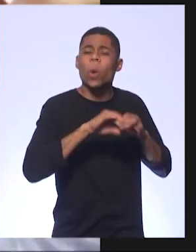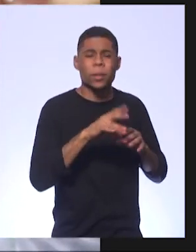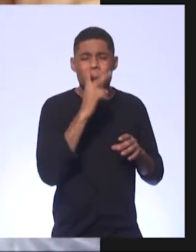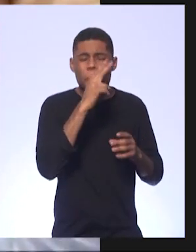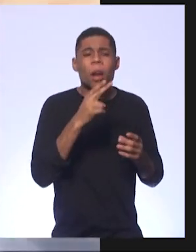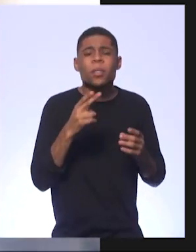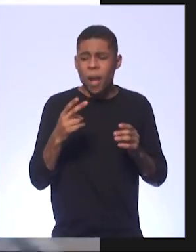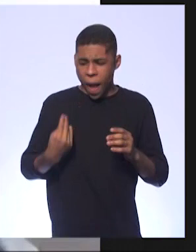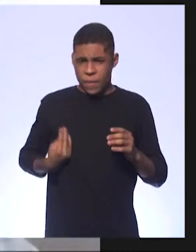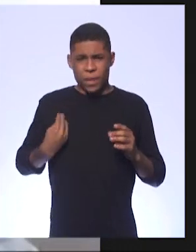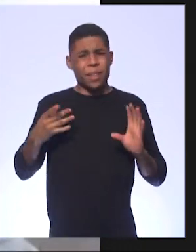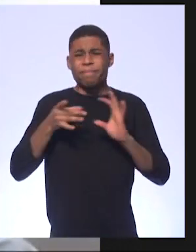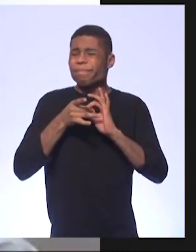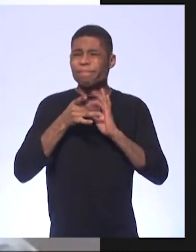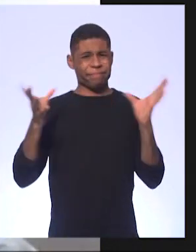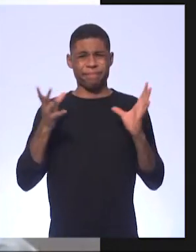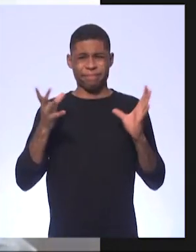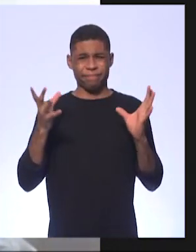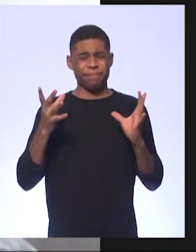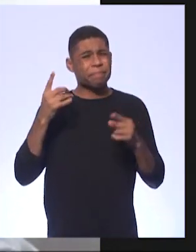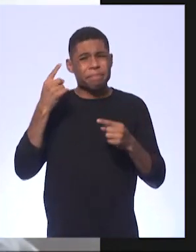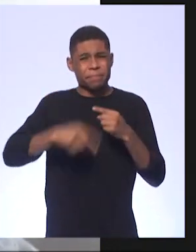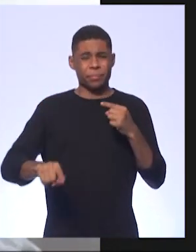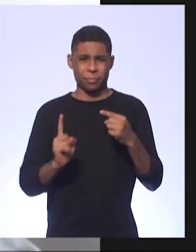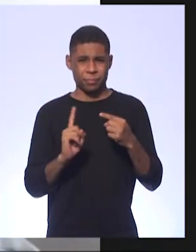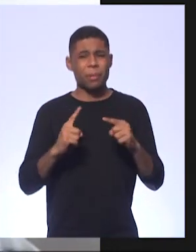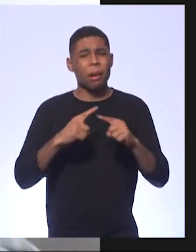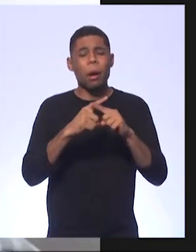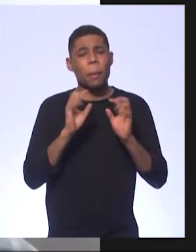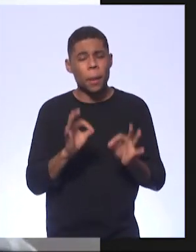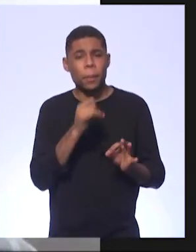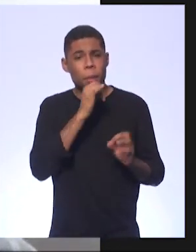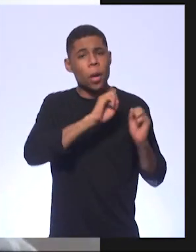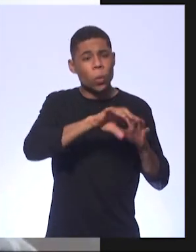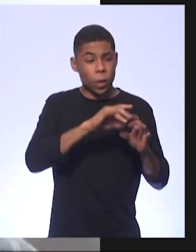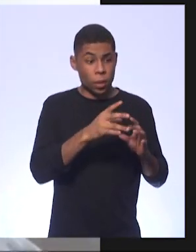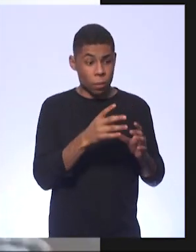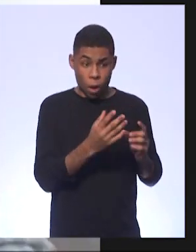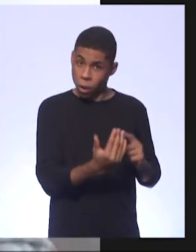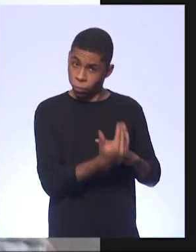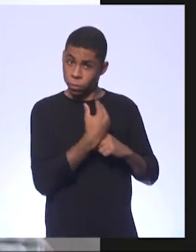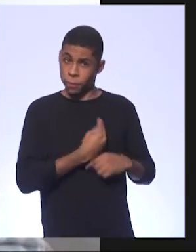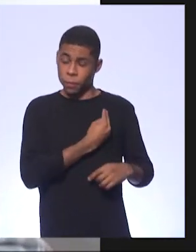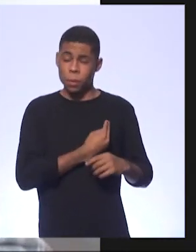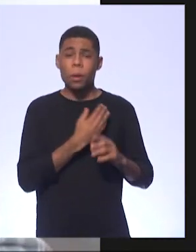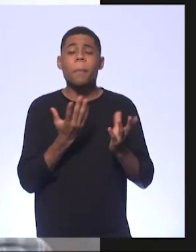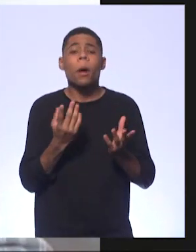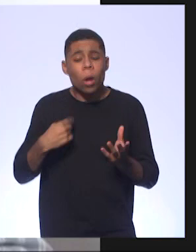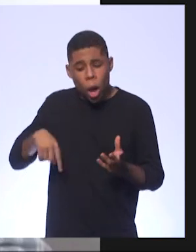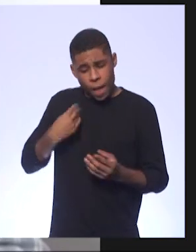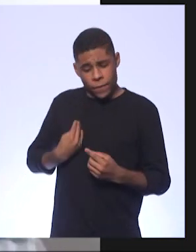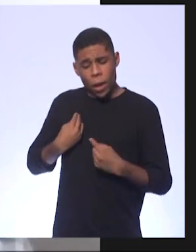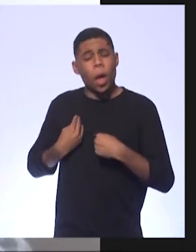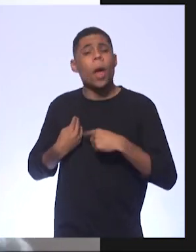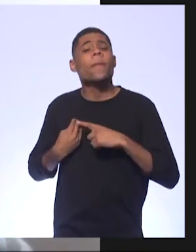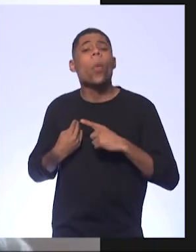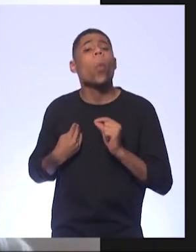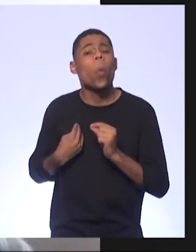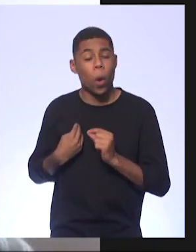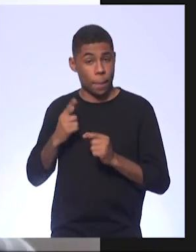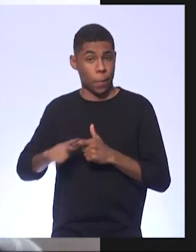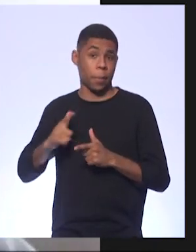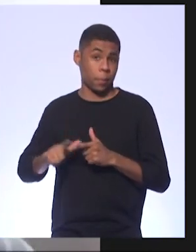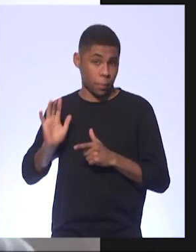vida. Então, houve uma grande mudança, onde a gente está dizendo a educação é para a vida. O que a gente tem na vida? A gente tem os